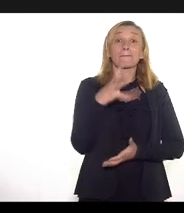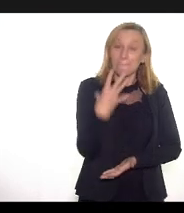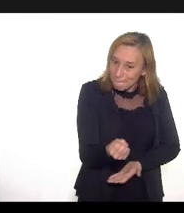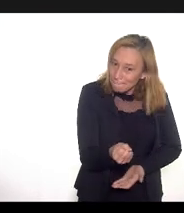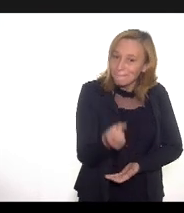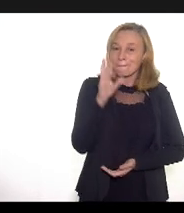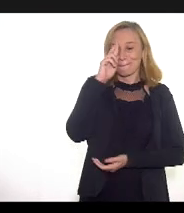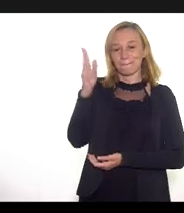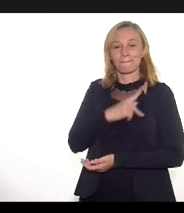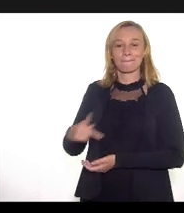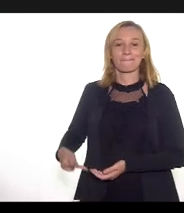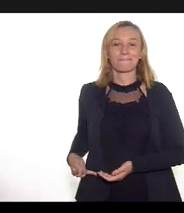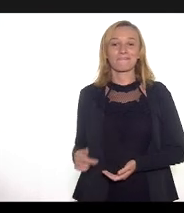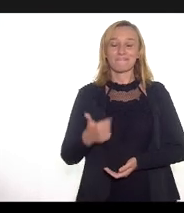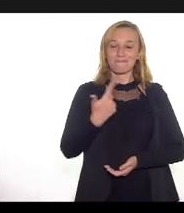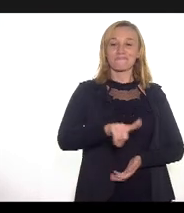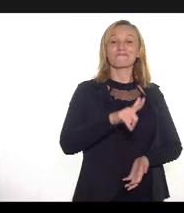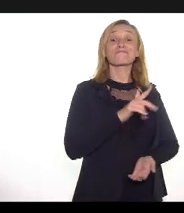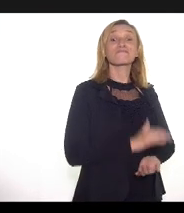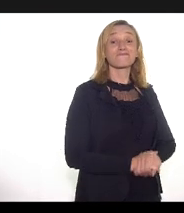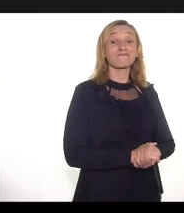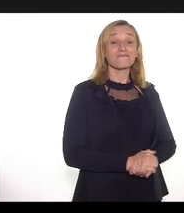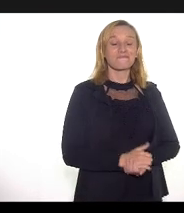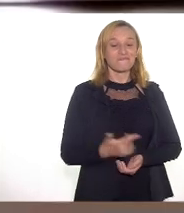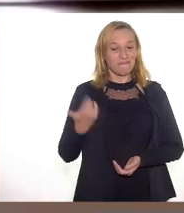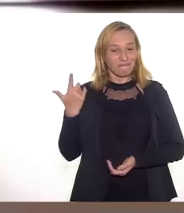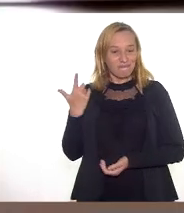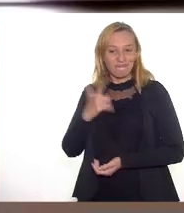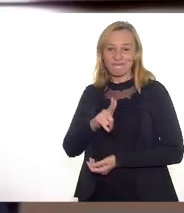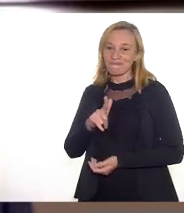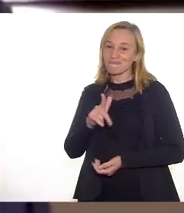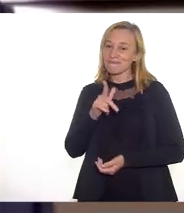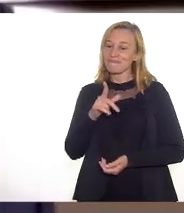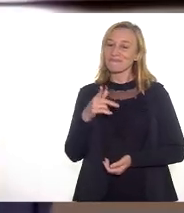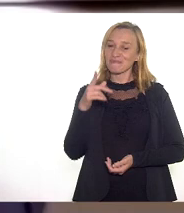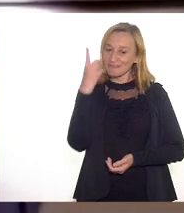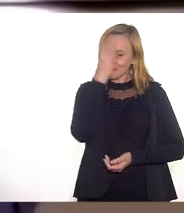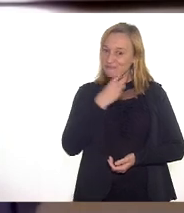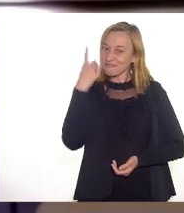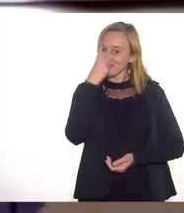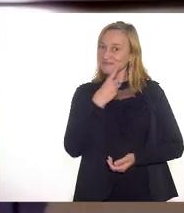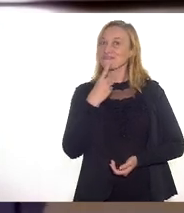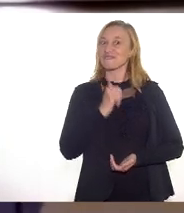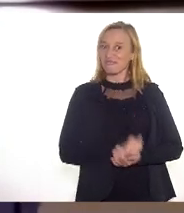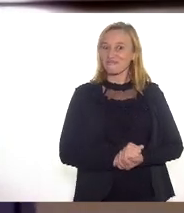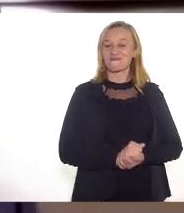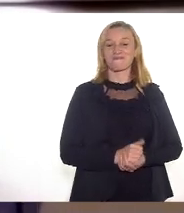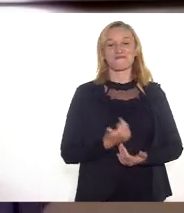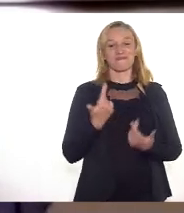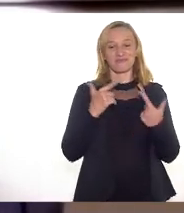Favorável, presidente. Mais uma vez. Vai ganhar um playlist domingo, hein, Leomar?